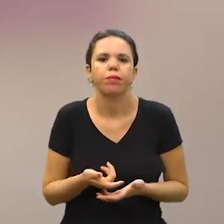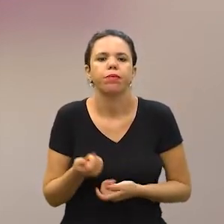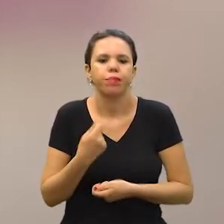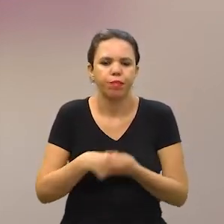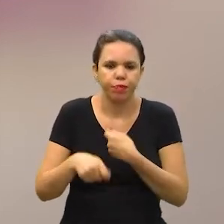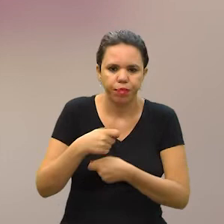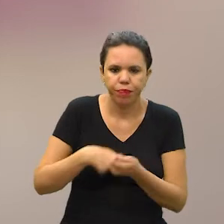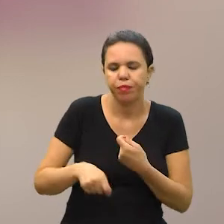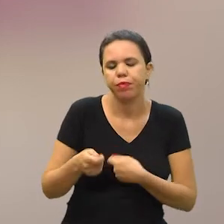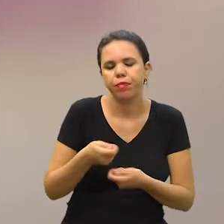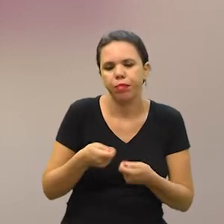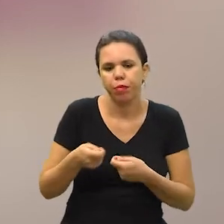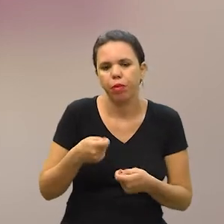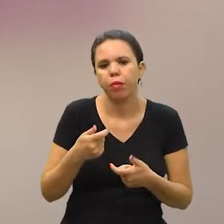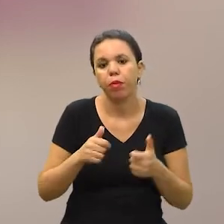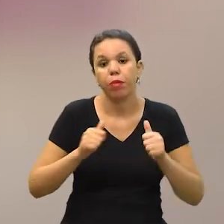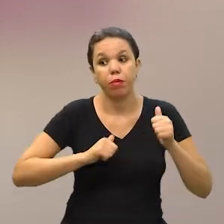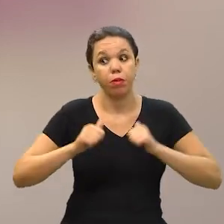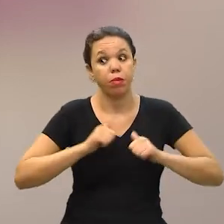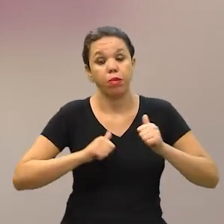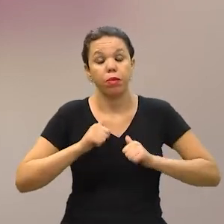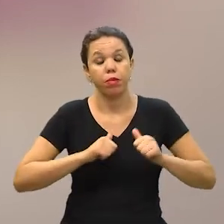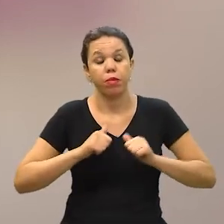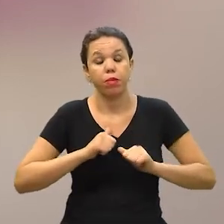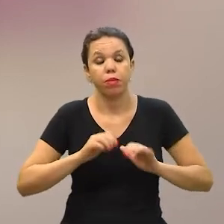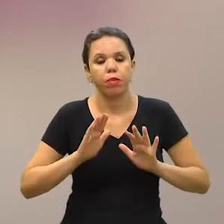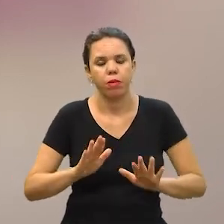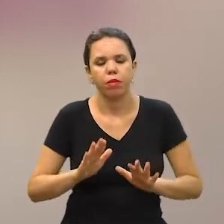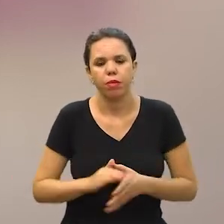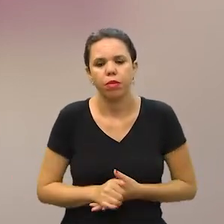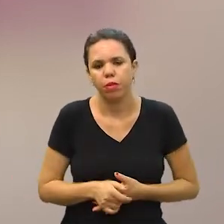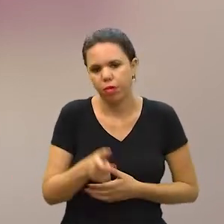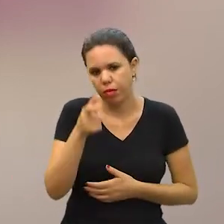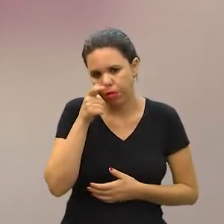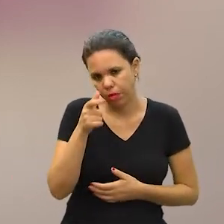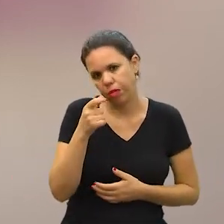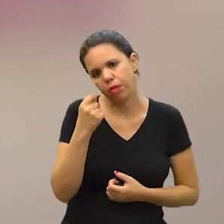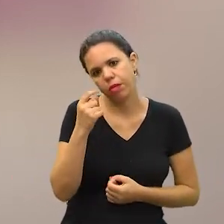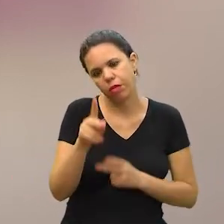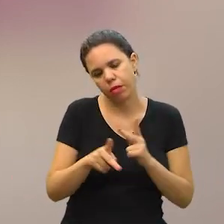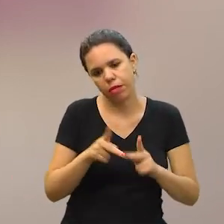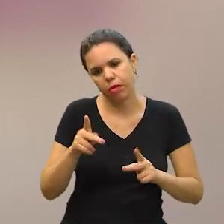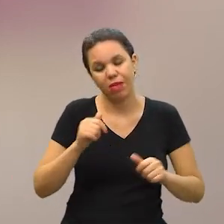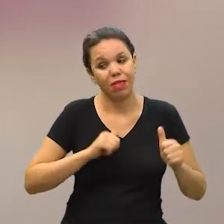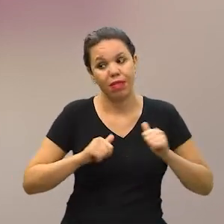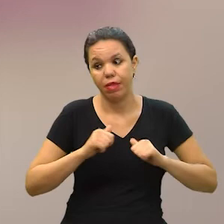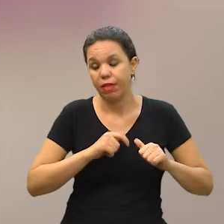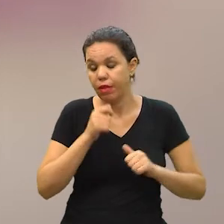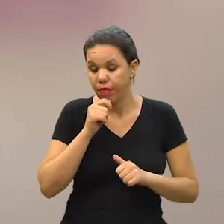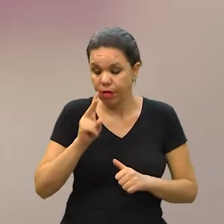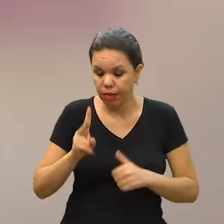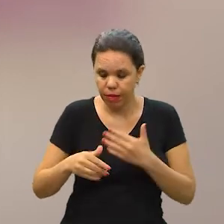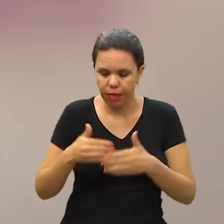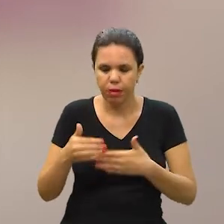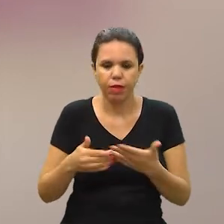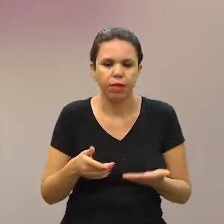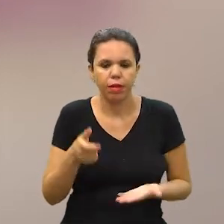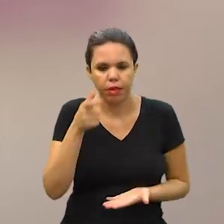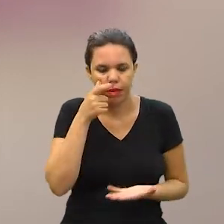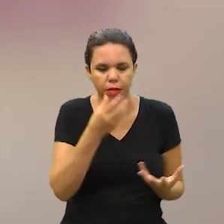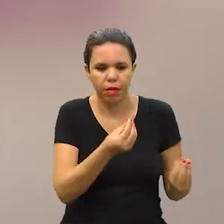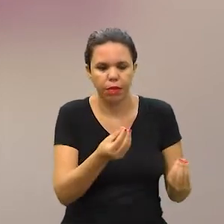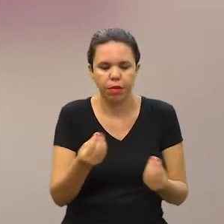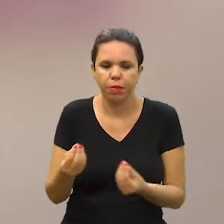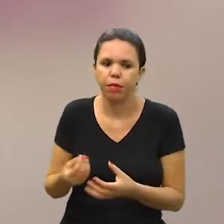então consegue segurar um pouco mais essa questão da agitação. Mas a gente vê que são adultos inquietos ainda, e nós